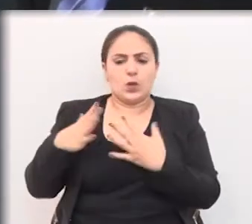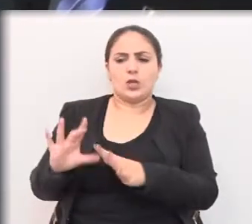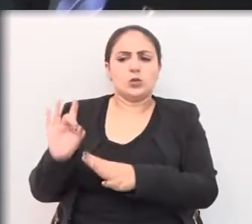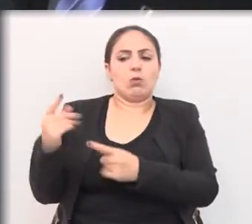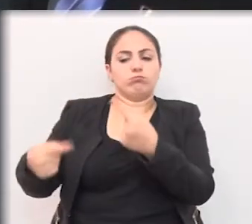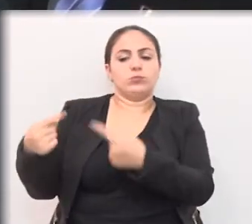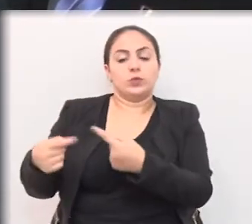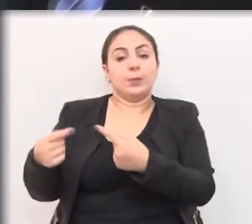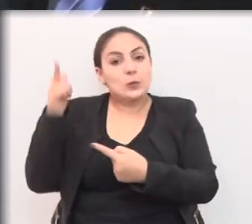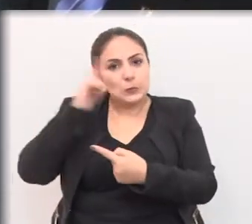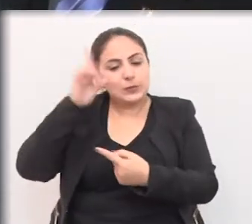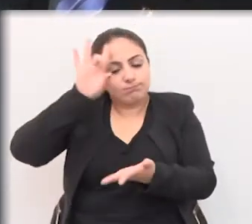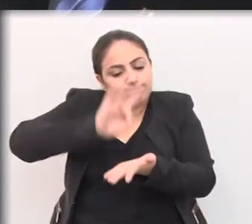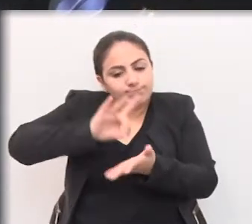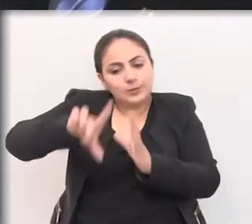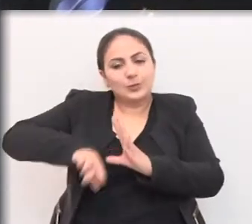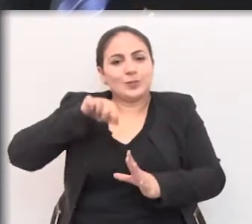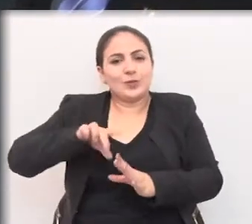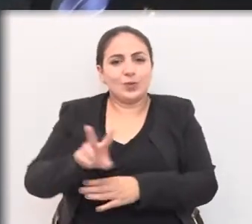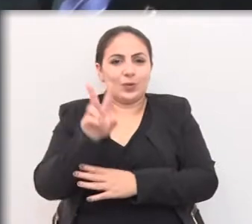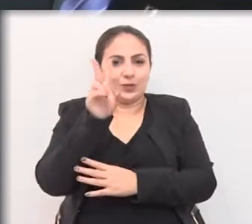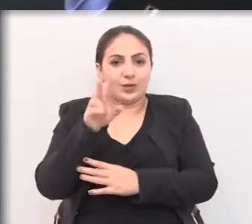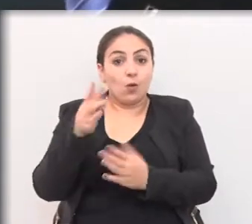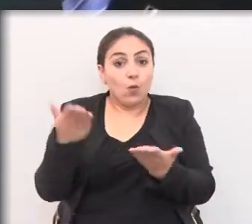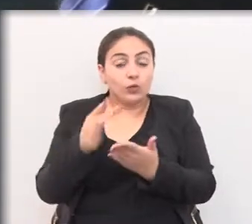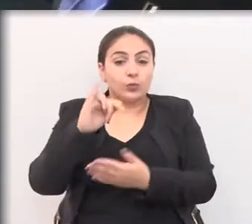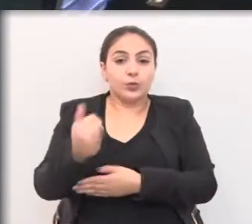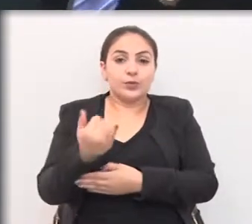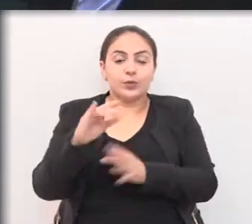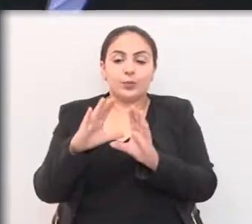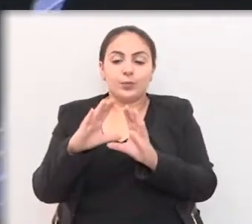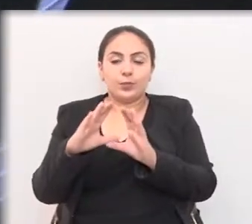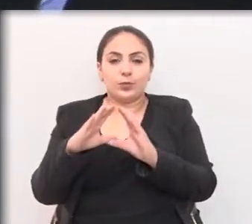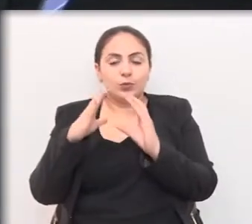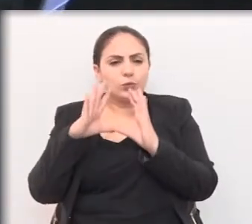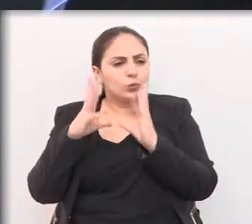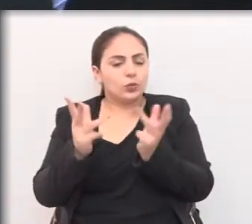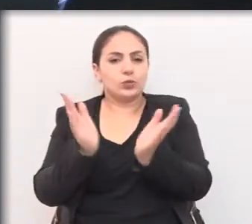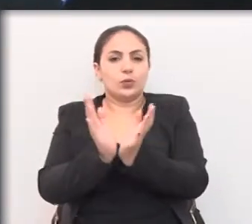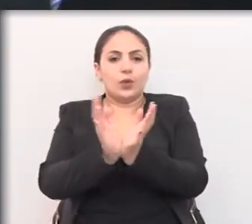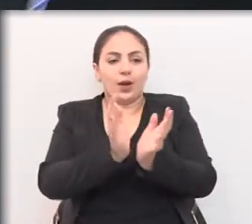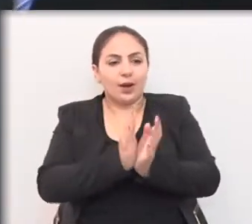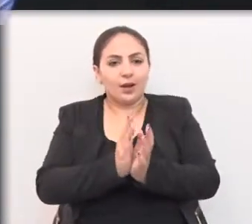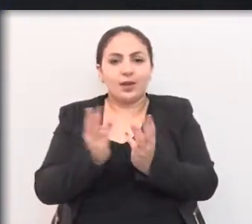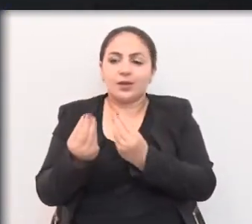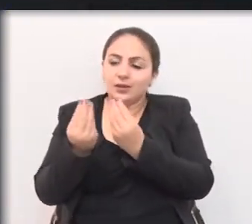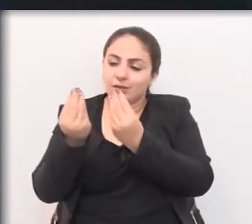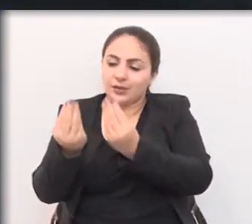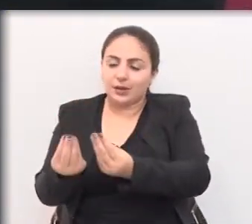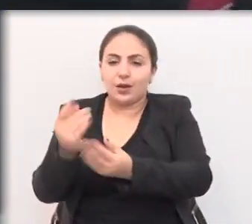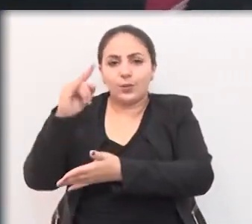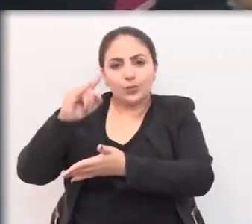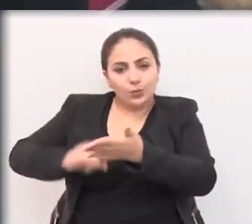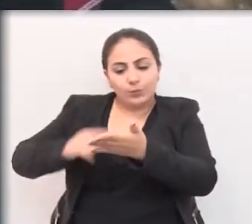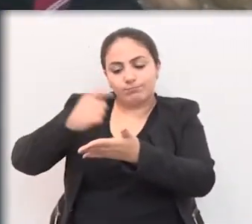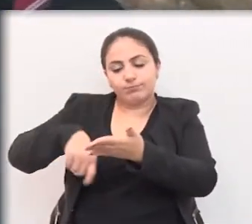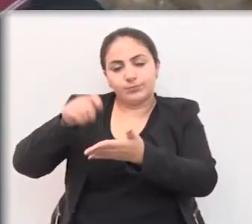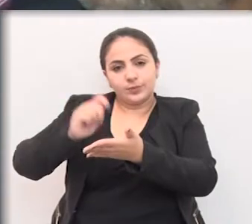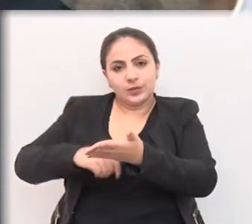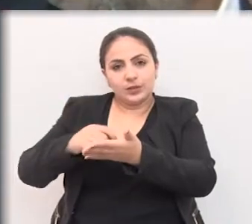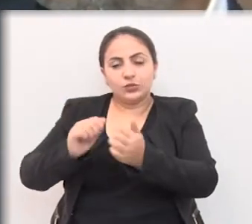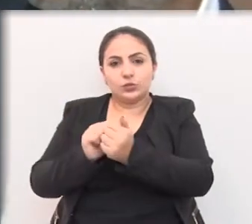seja evidenciado e efetivado esse valor. Então hoje aproveitamos a oportunidade com todos os colegas vereadores para entregarmos então um documento